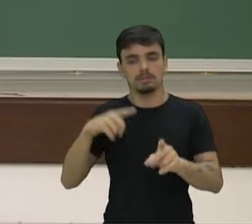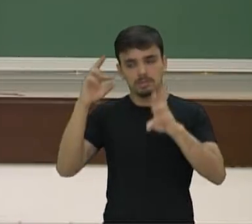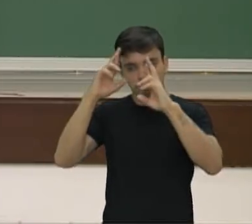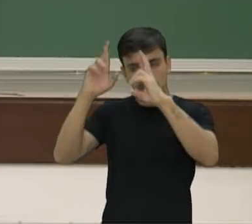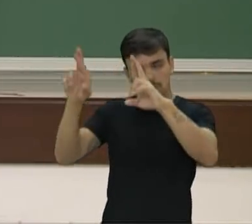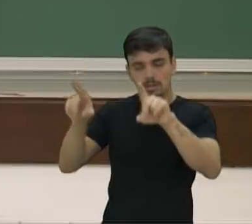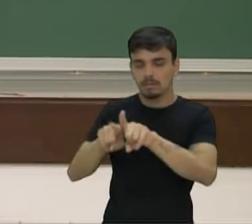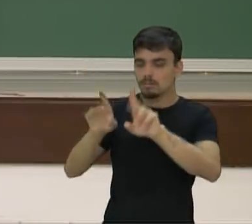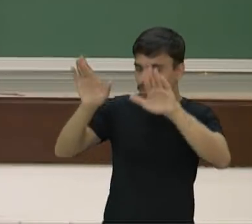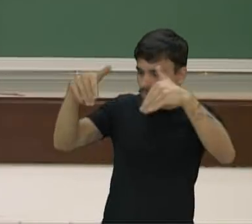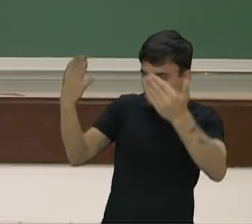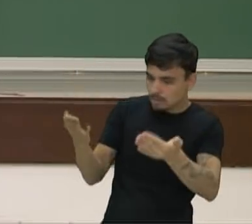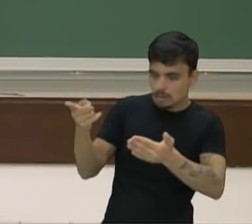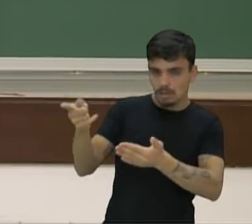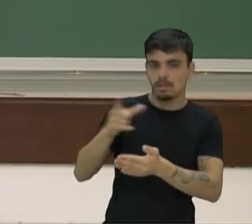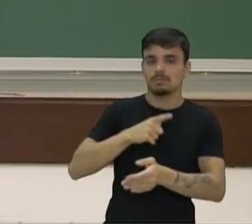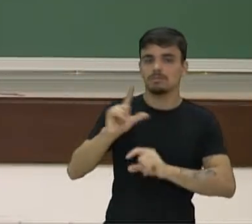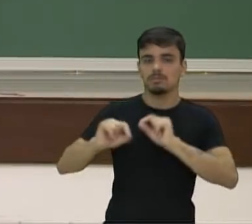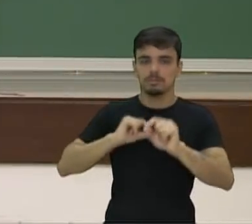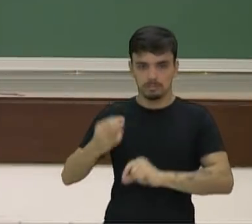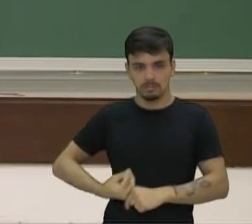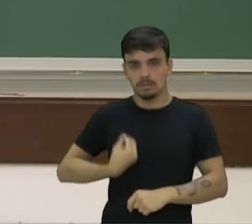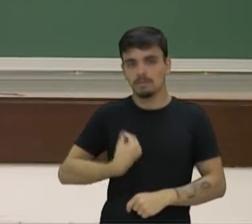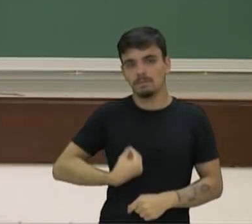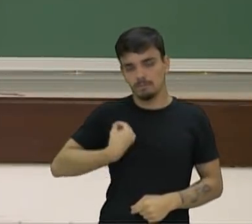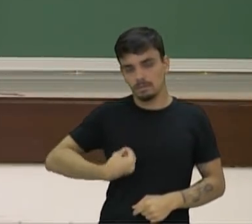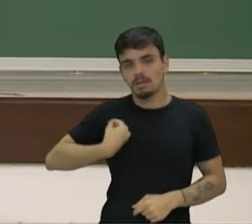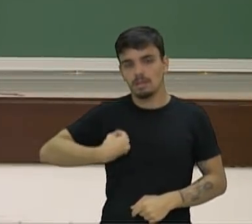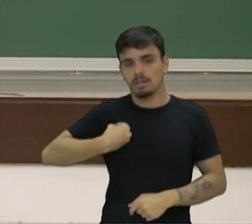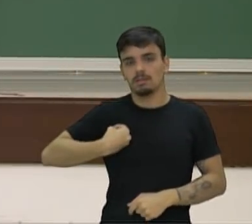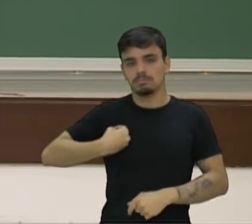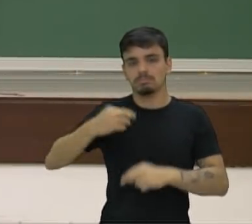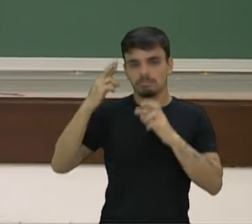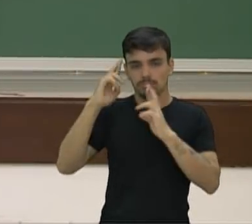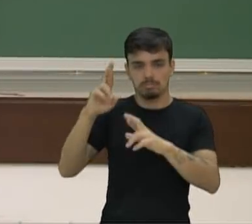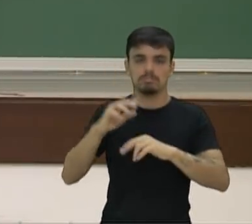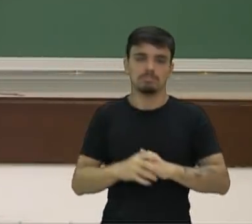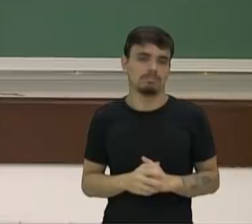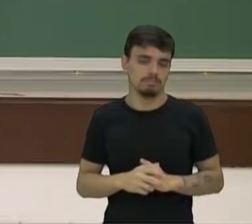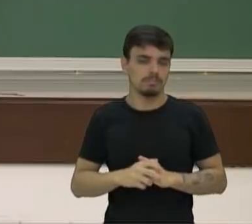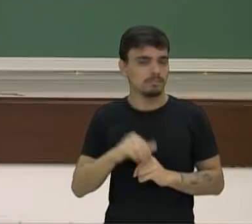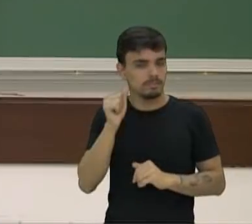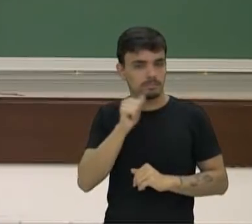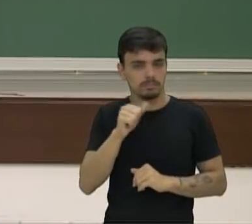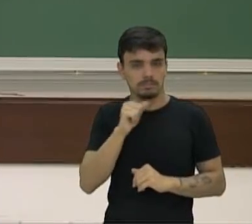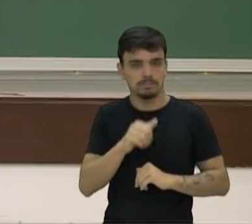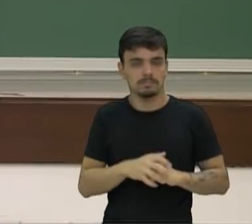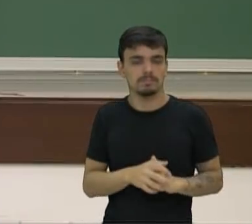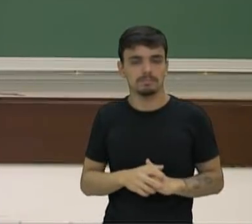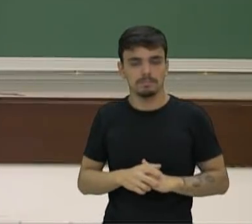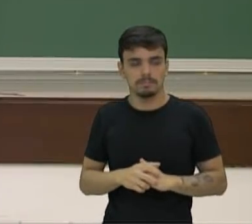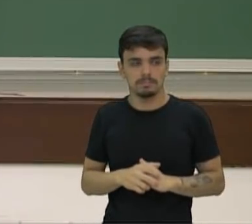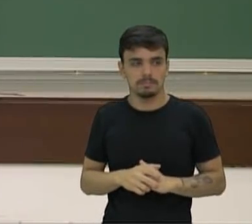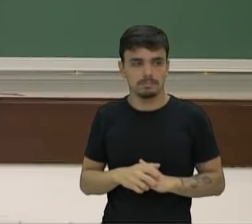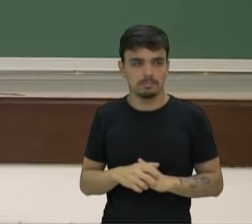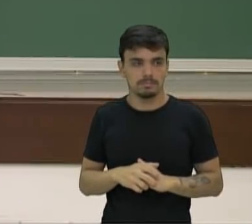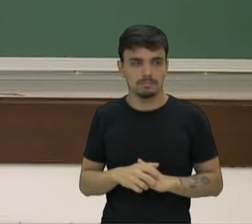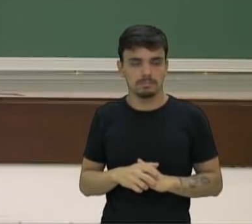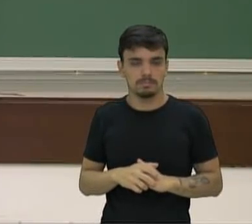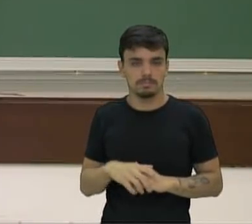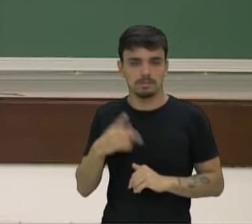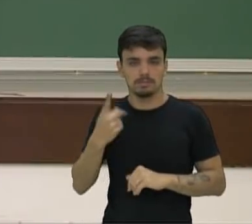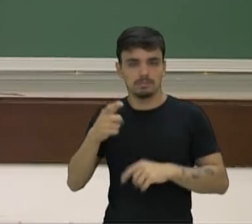admirada, vivia, como diz o outro, uma vida com muito respeito, uma mulher que tinha a sua